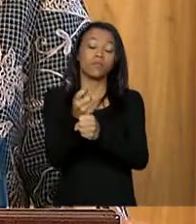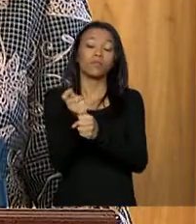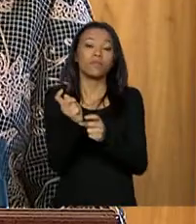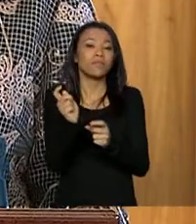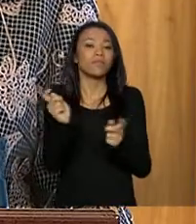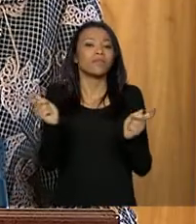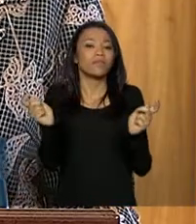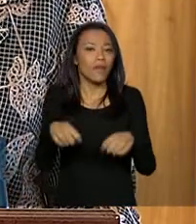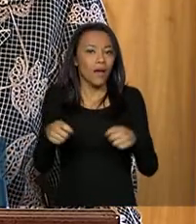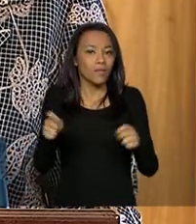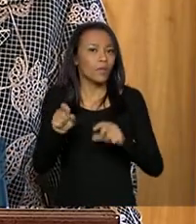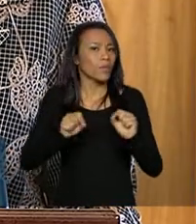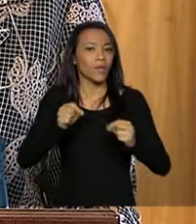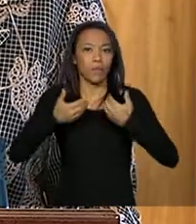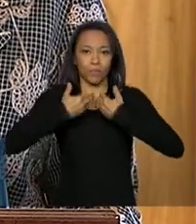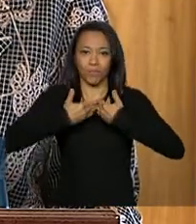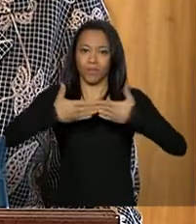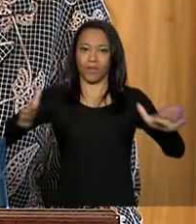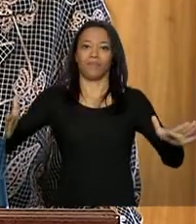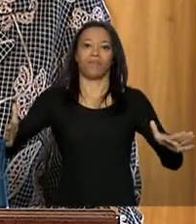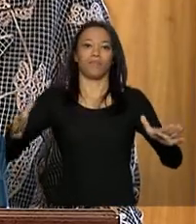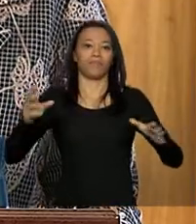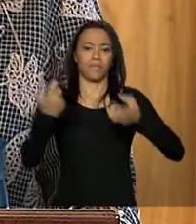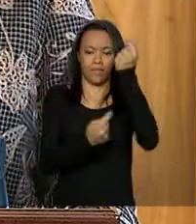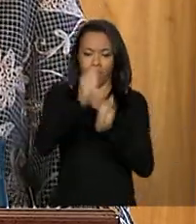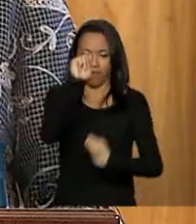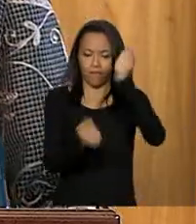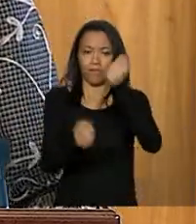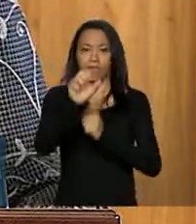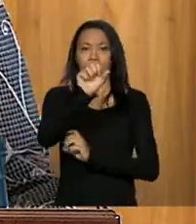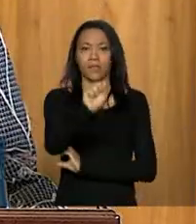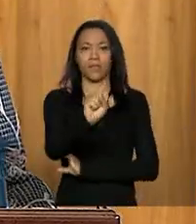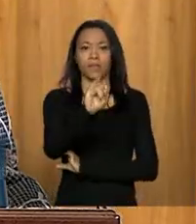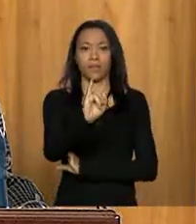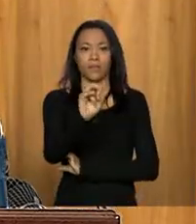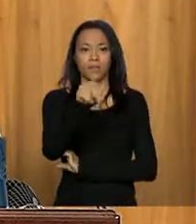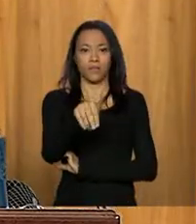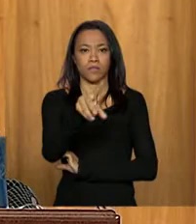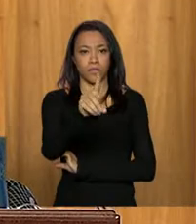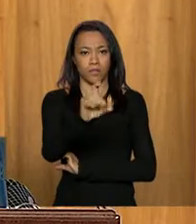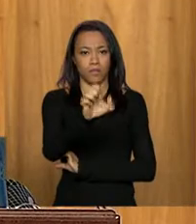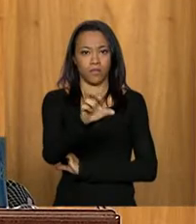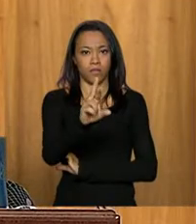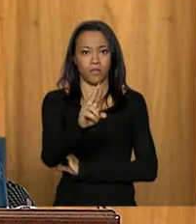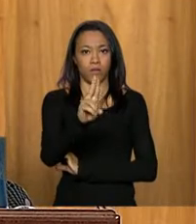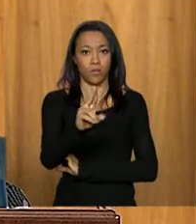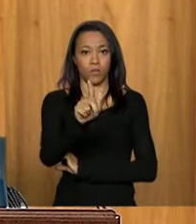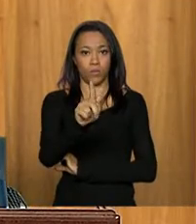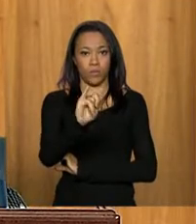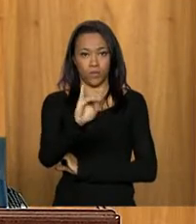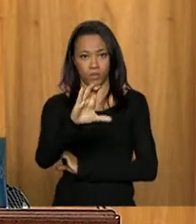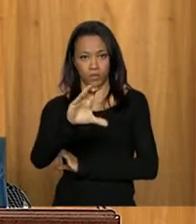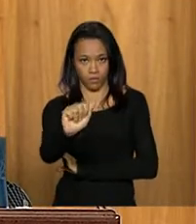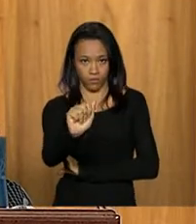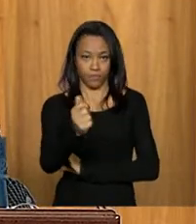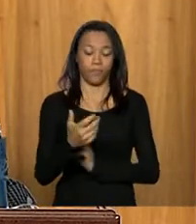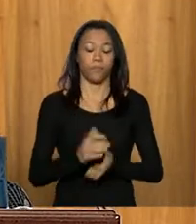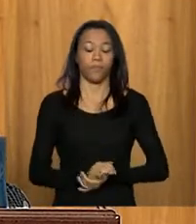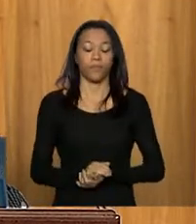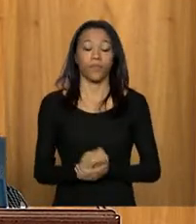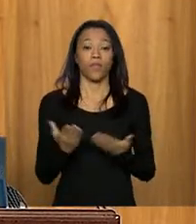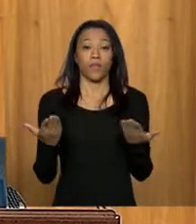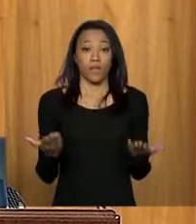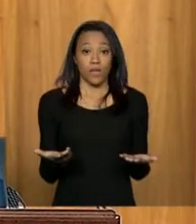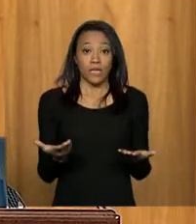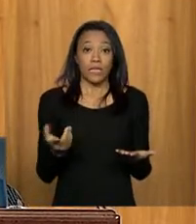possível a inauguração dessa siderúrgica. No caso de Pecém, a previsão é de